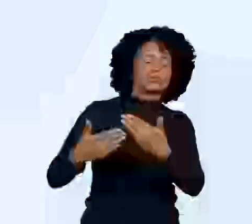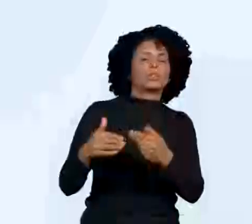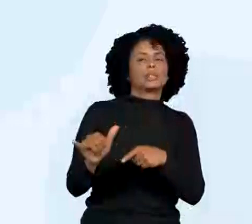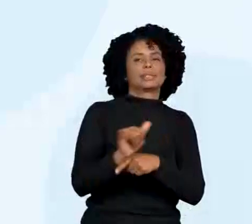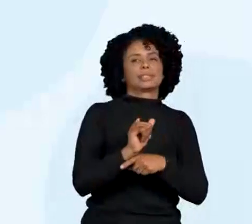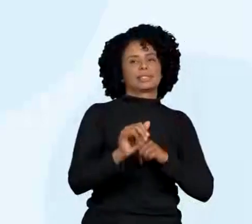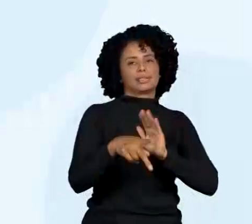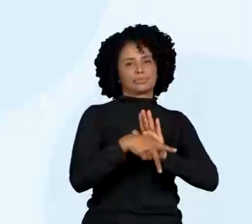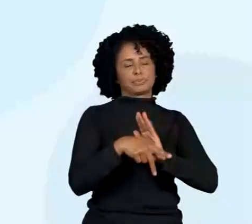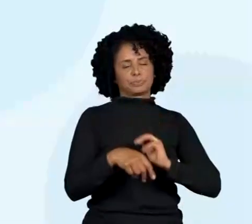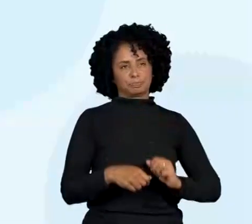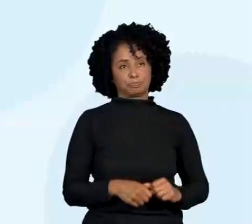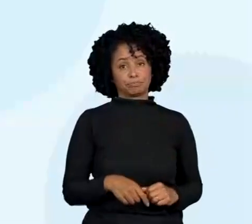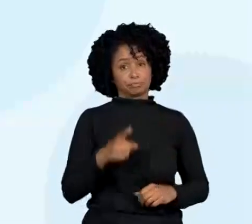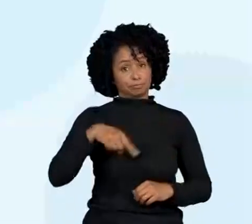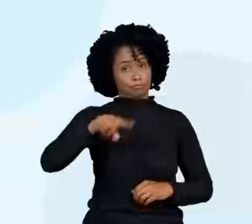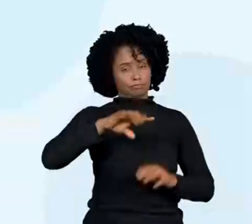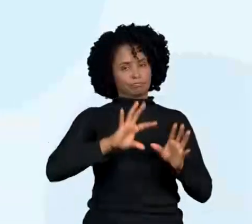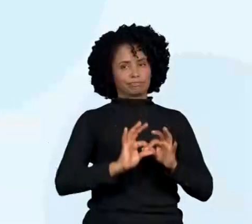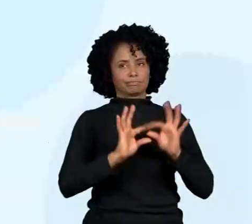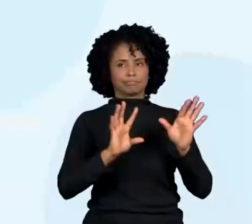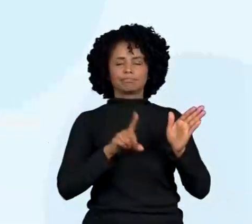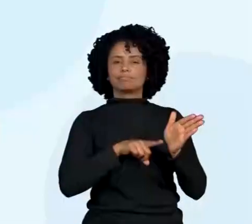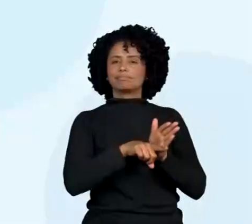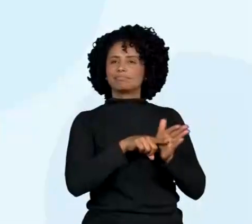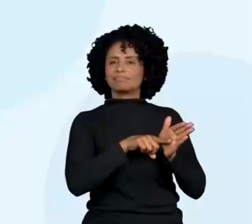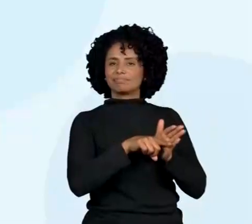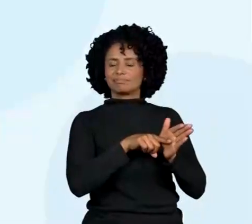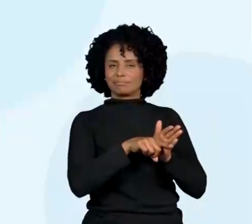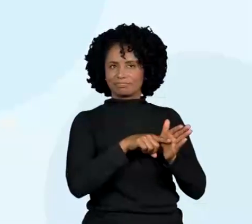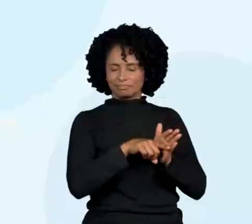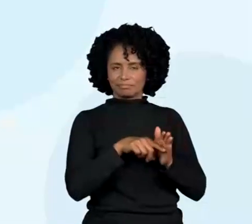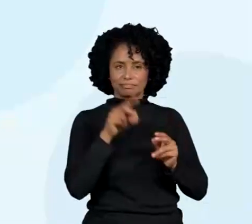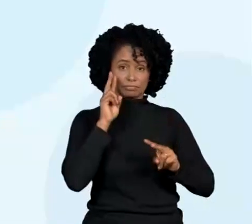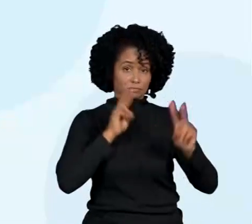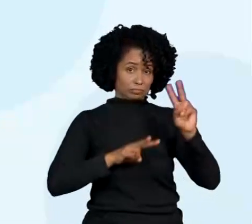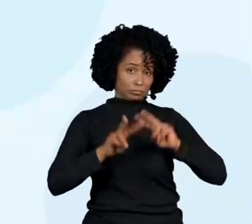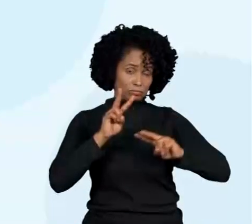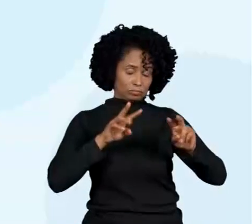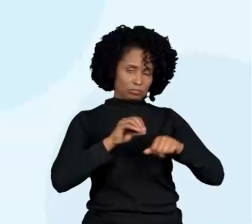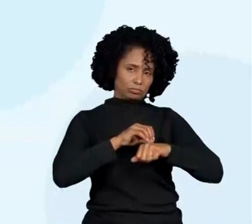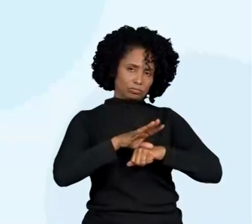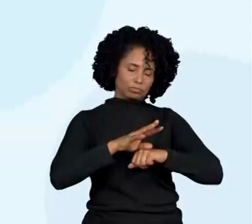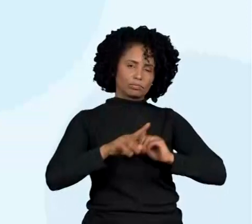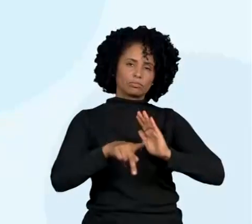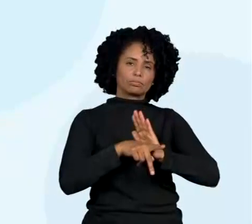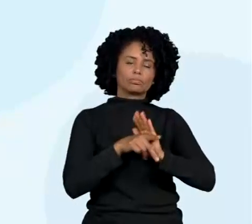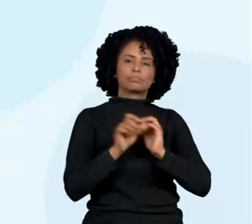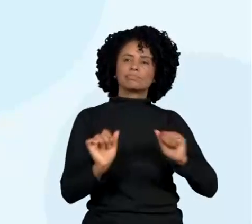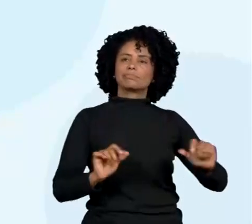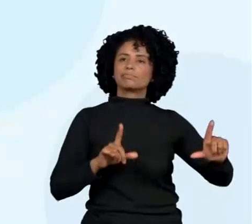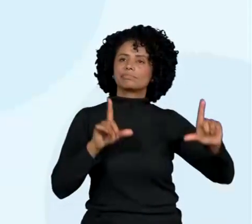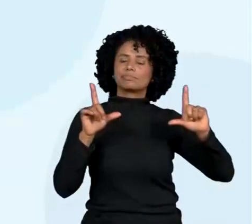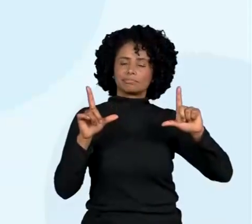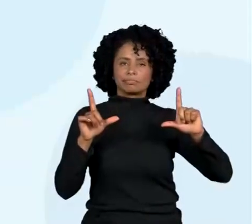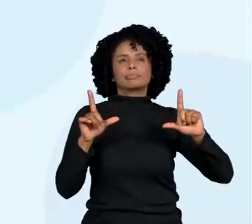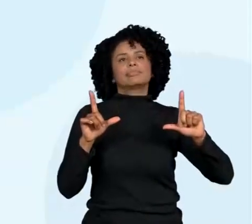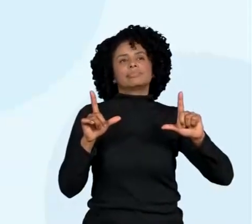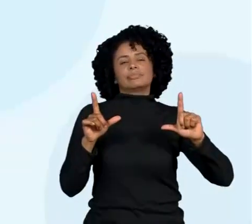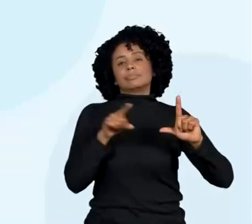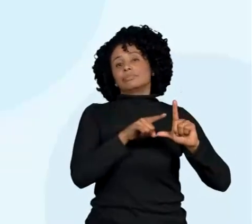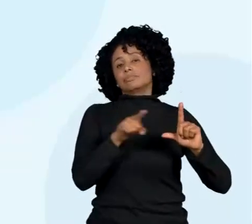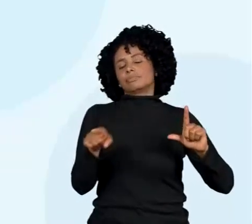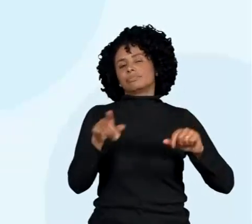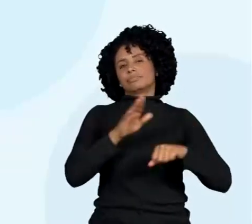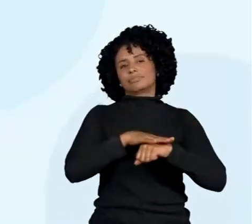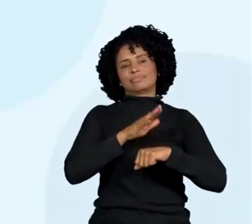aí vocês têm a análise como sugestão, o mural da galerinha para vocês realizarem essa tarefa,